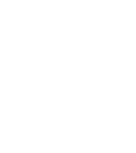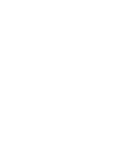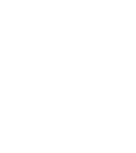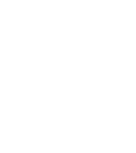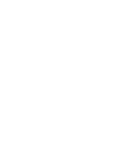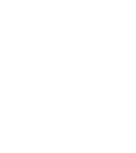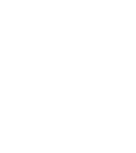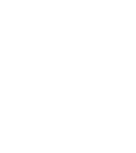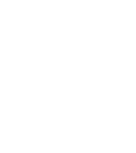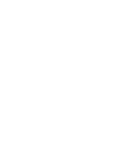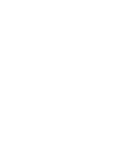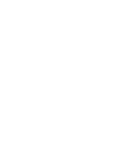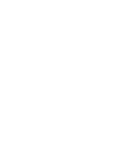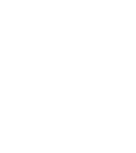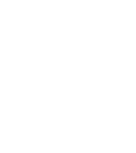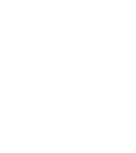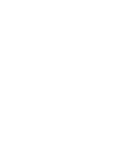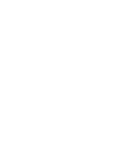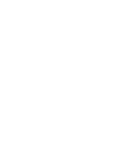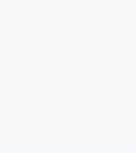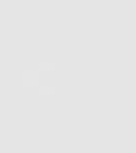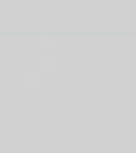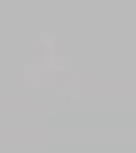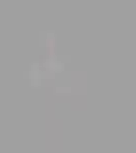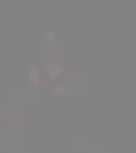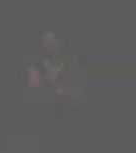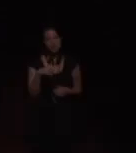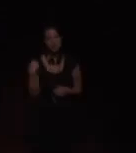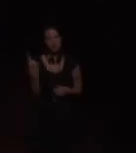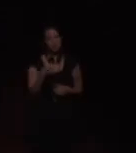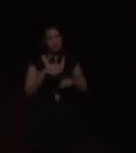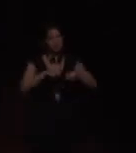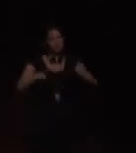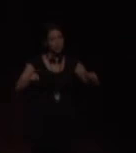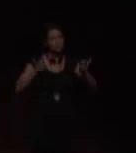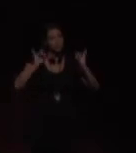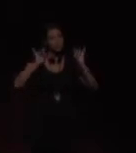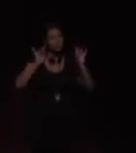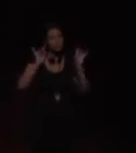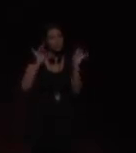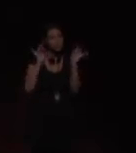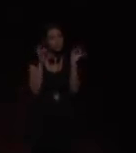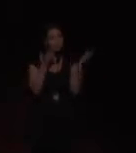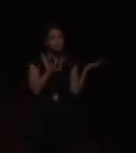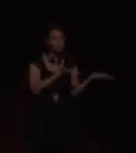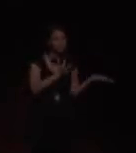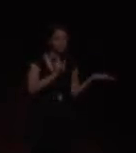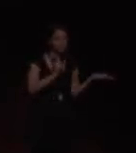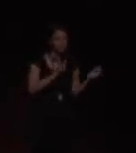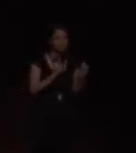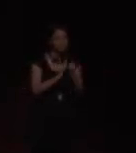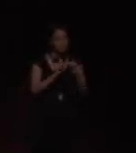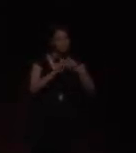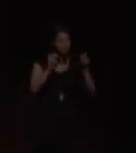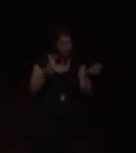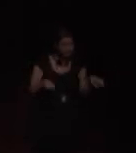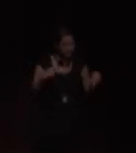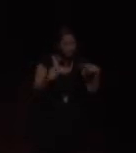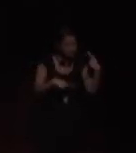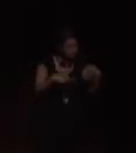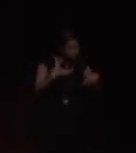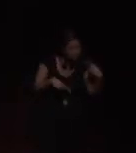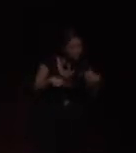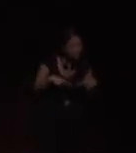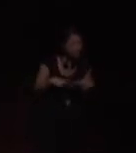só queria dizer que a gente está aqui com o privilégio de estar numa mesa